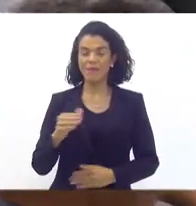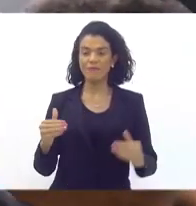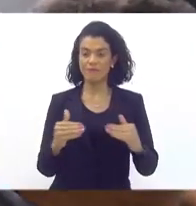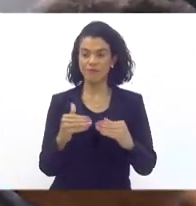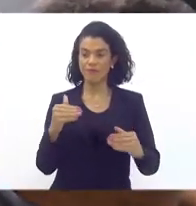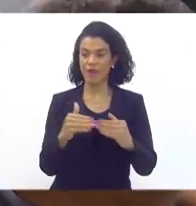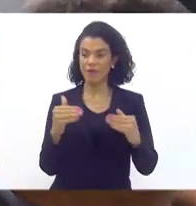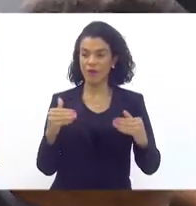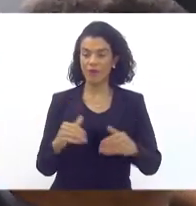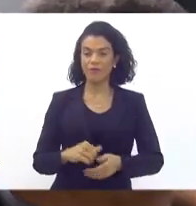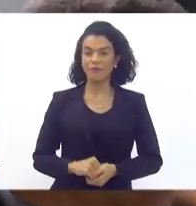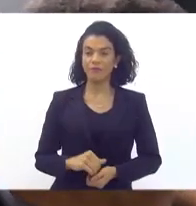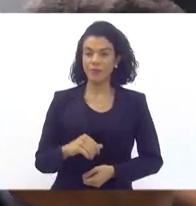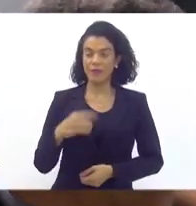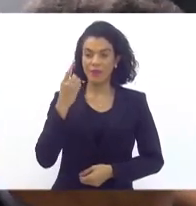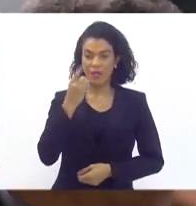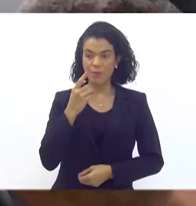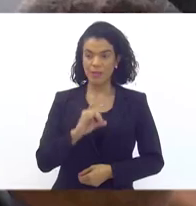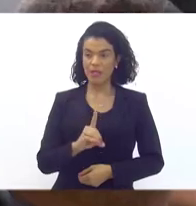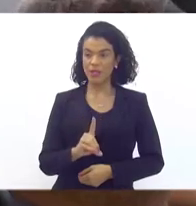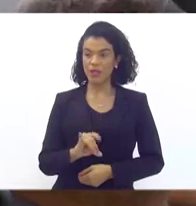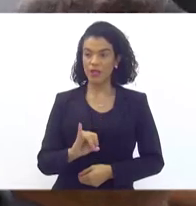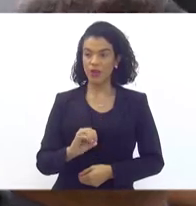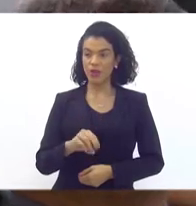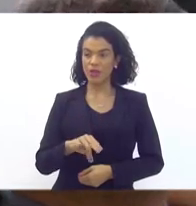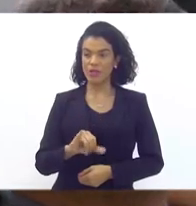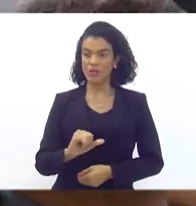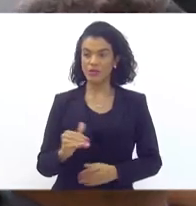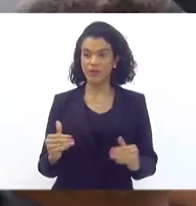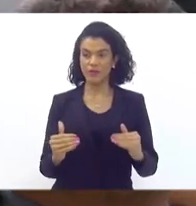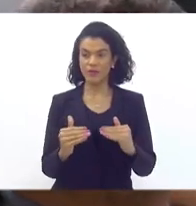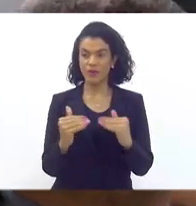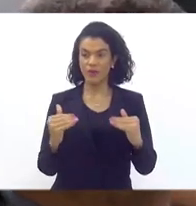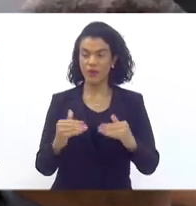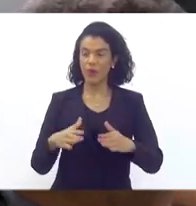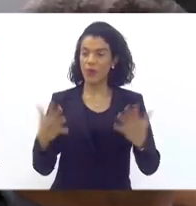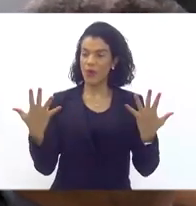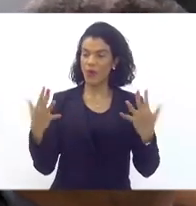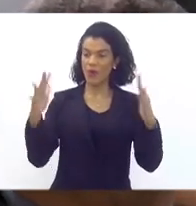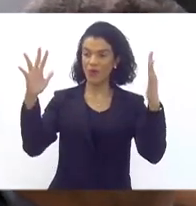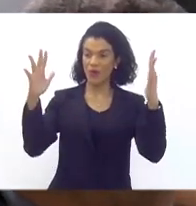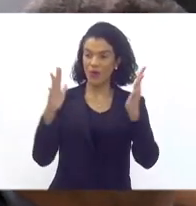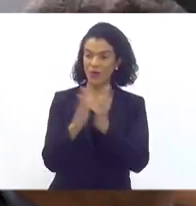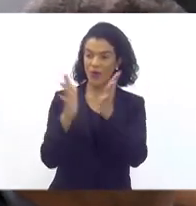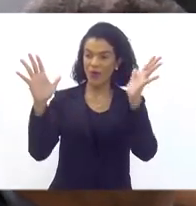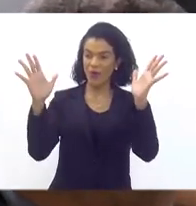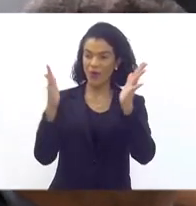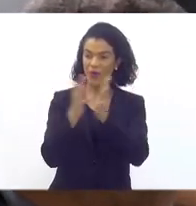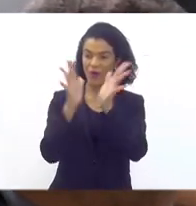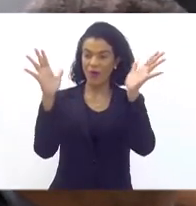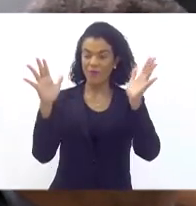como vota Deputado Dionísio Lins favorável com louvor Senhor